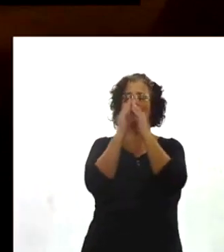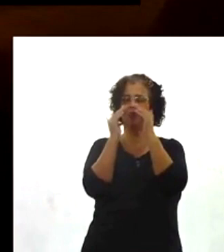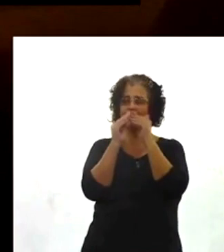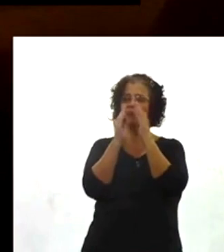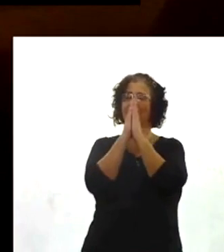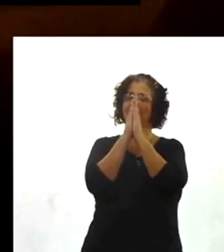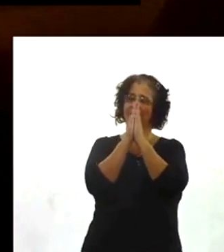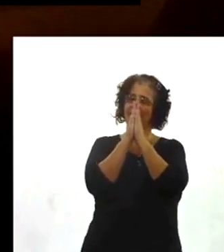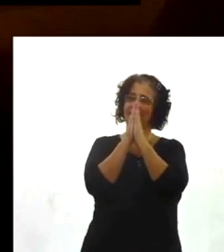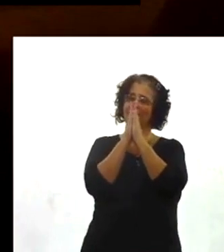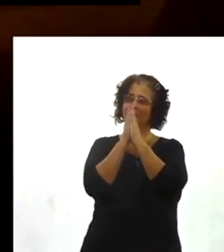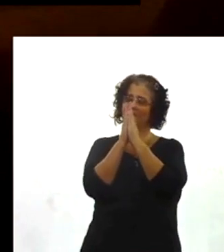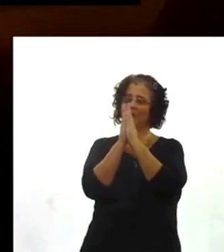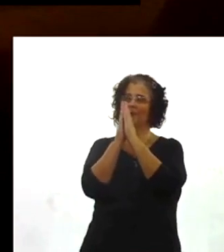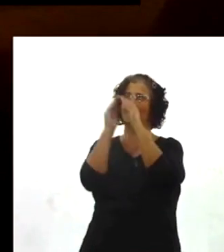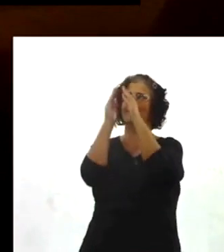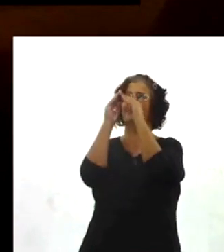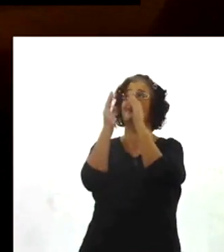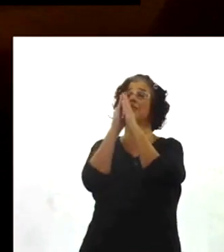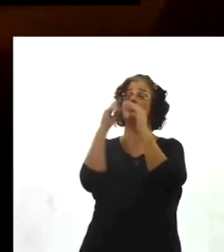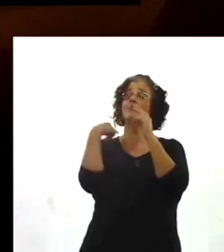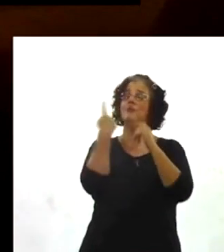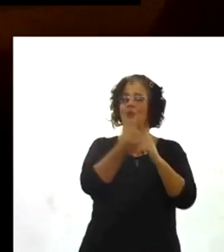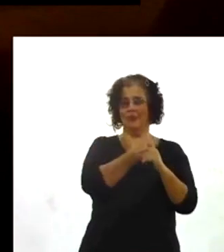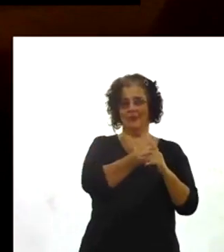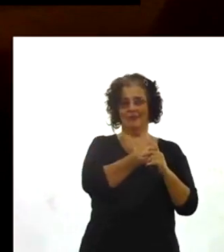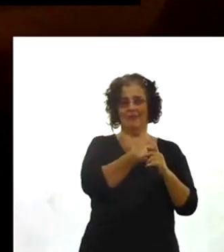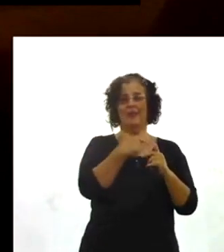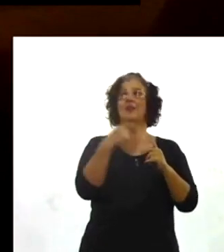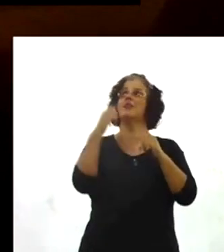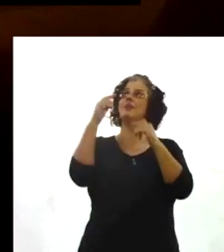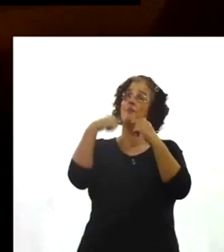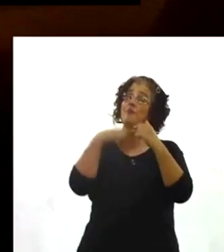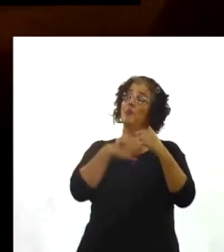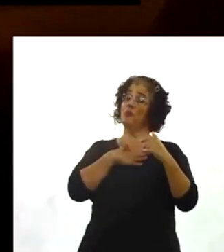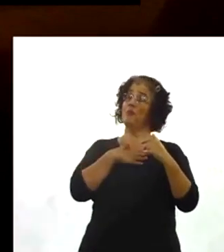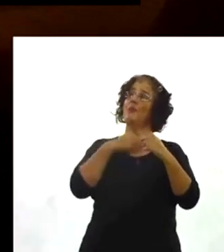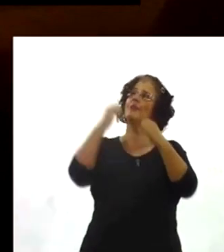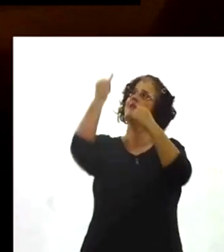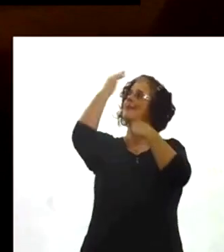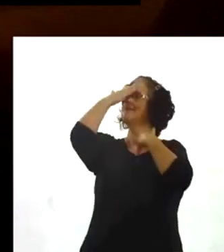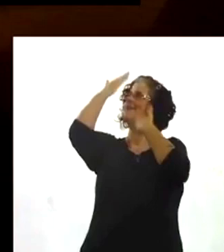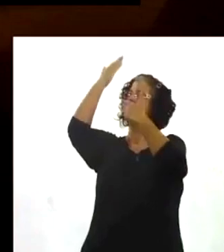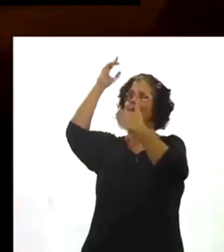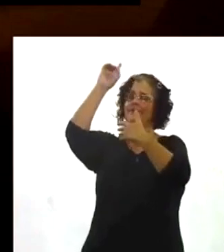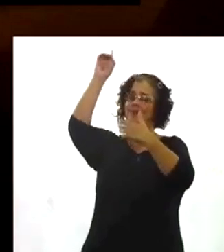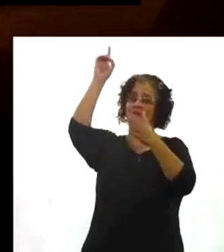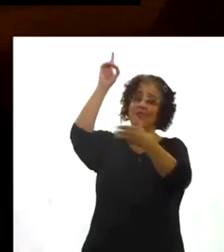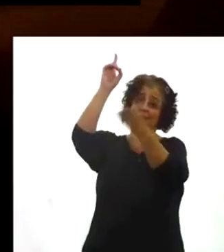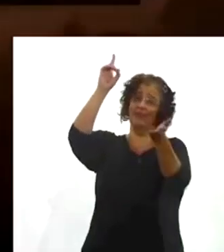favor, para que por muitos sejam dadas graças a Deus.